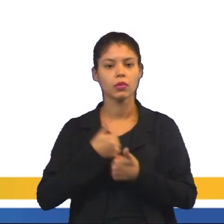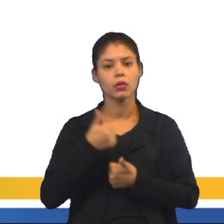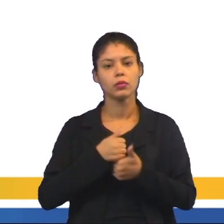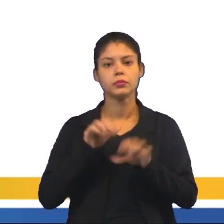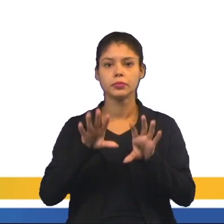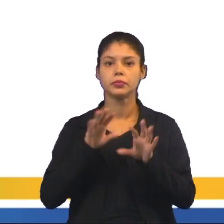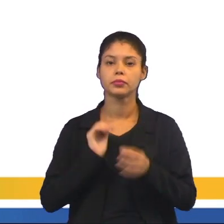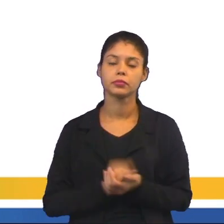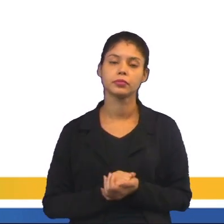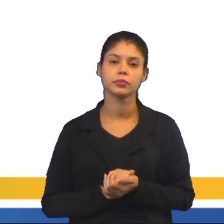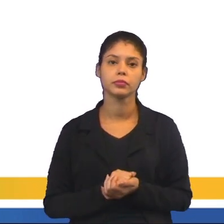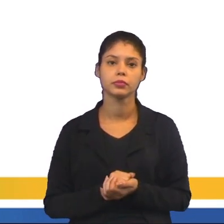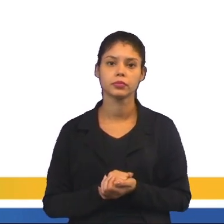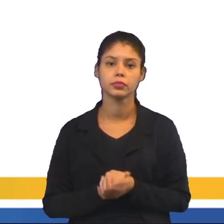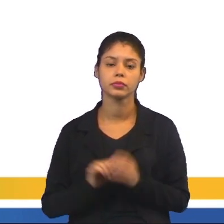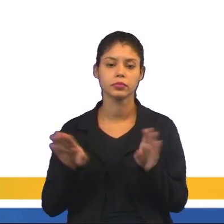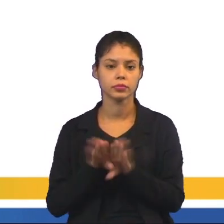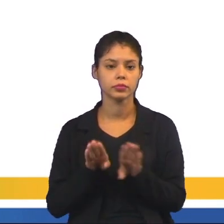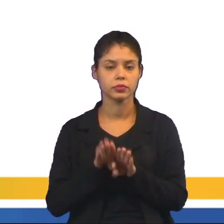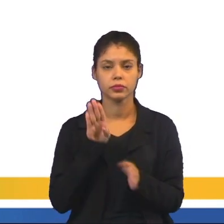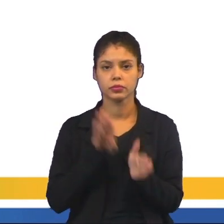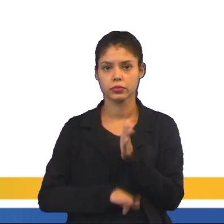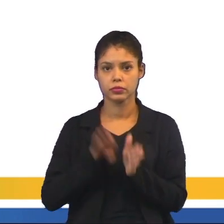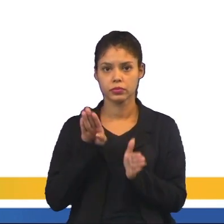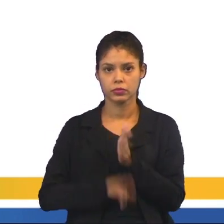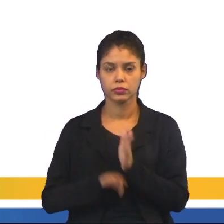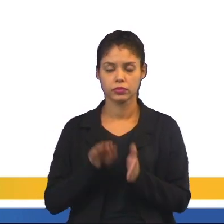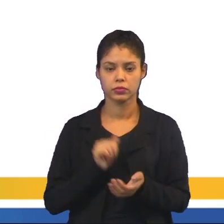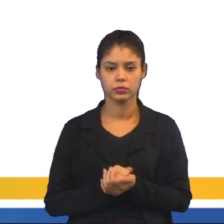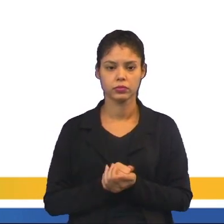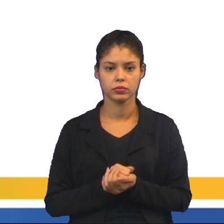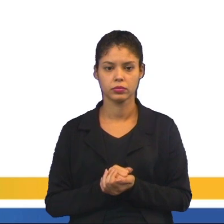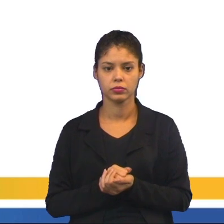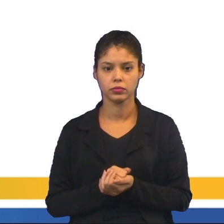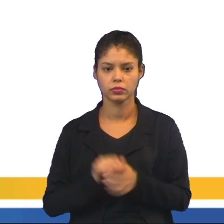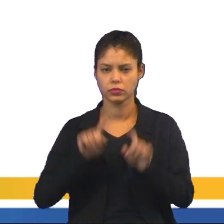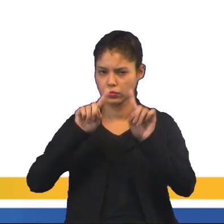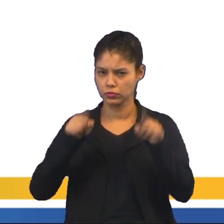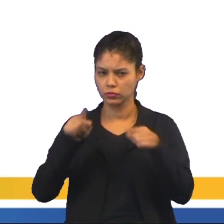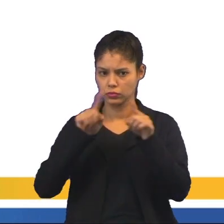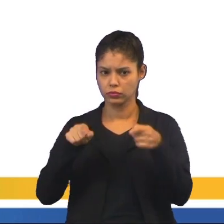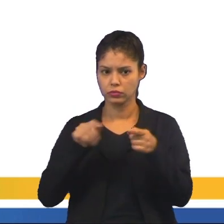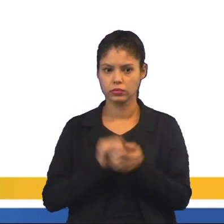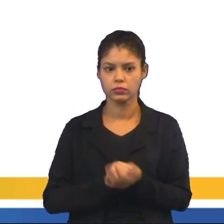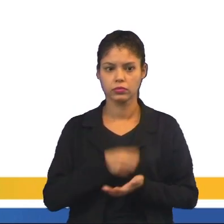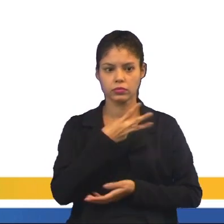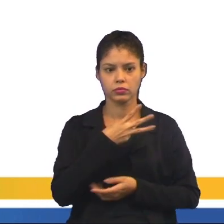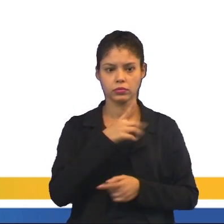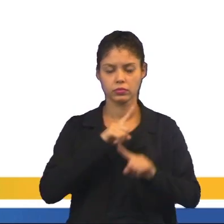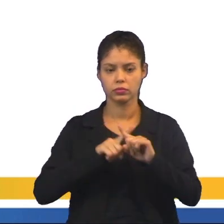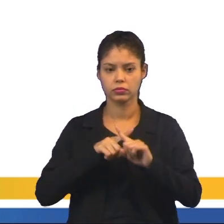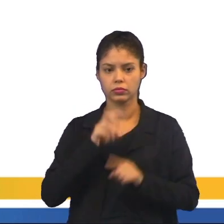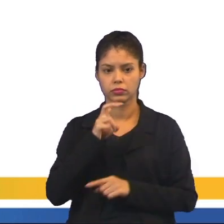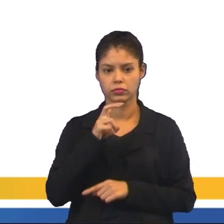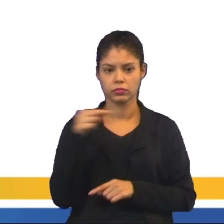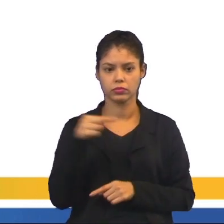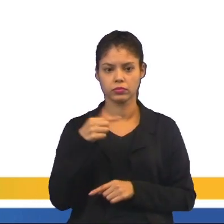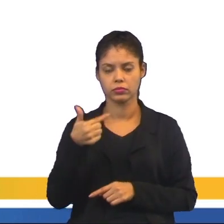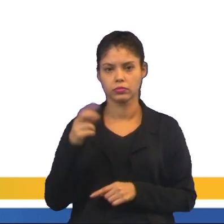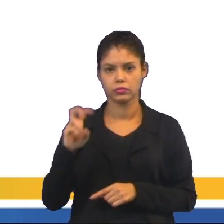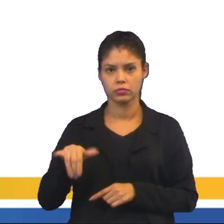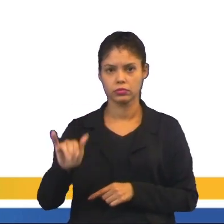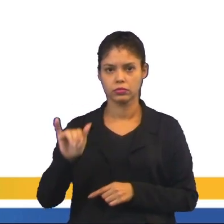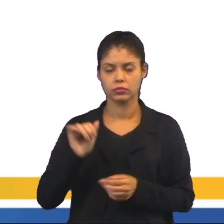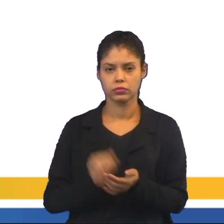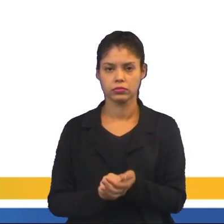Substituindo aí, observe que eu vou tirar o x e vou colocar entre parênteses 3 vezes 5